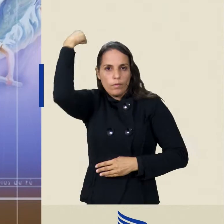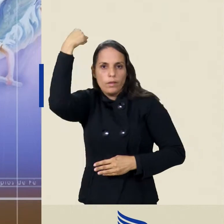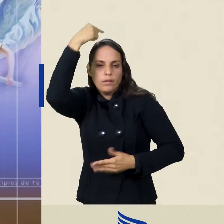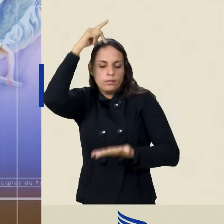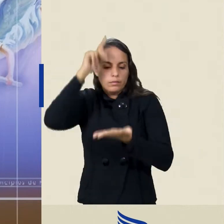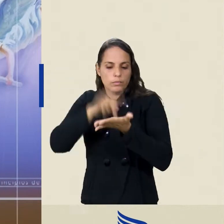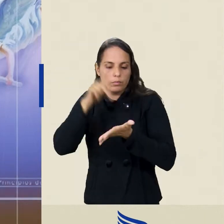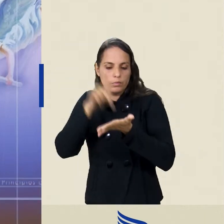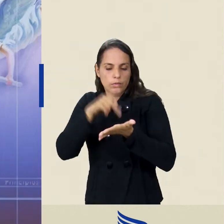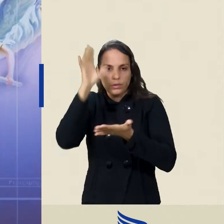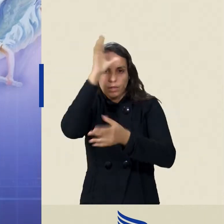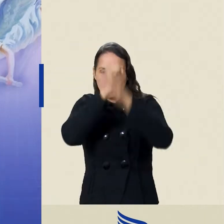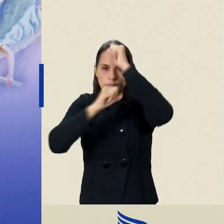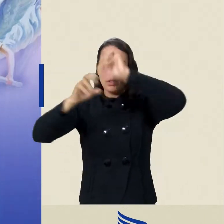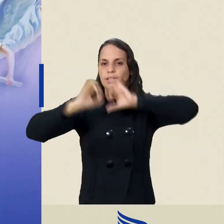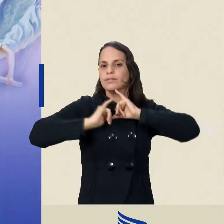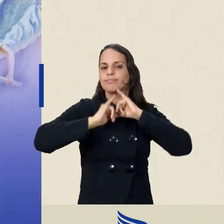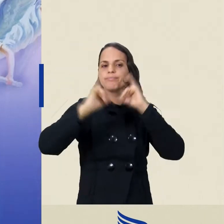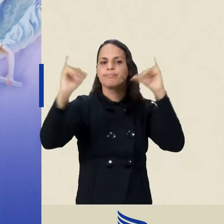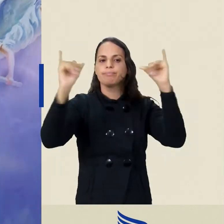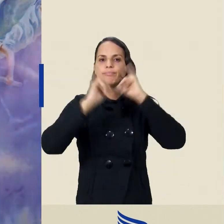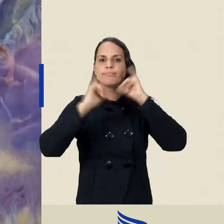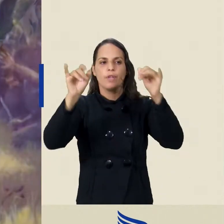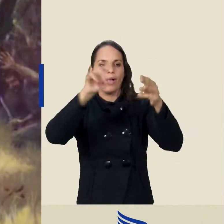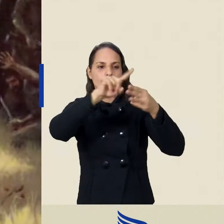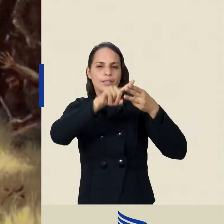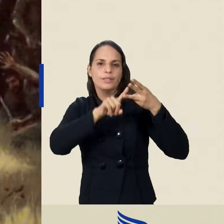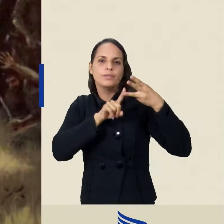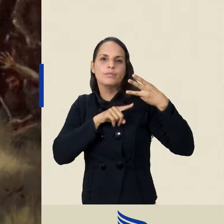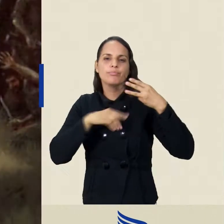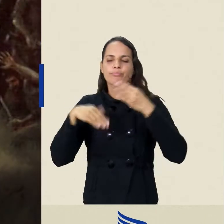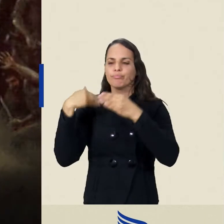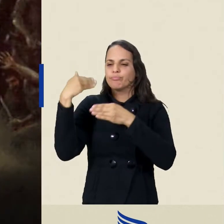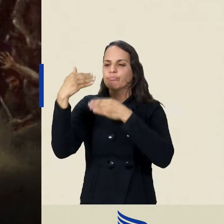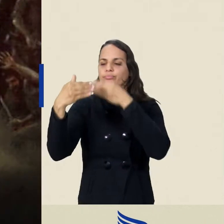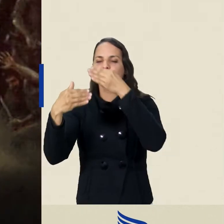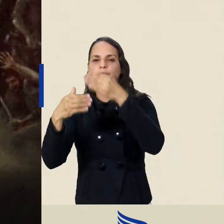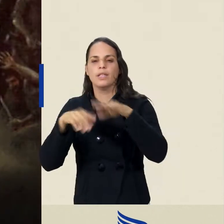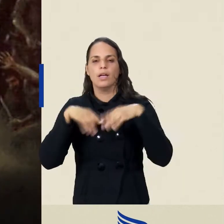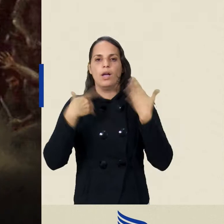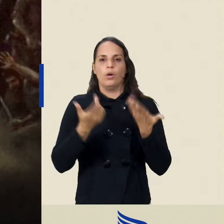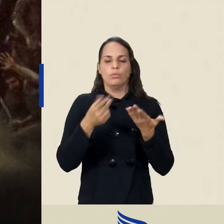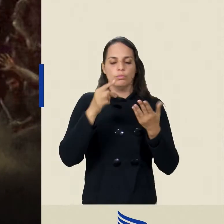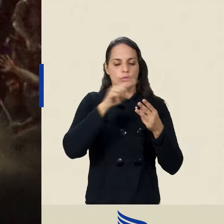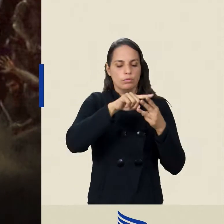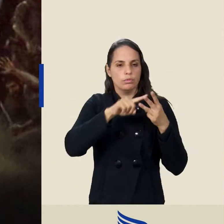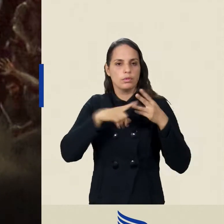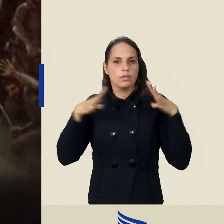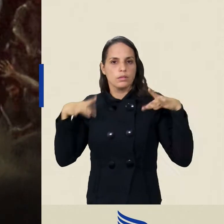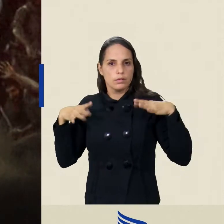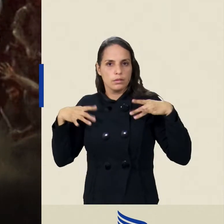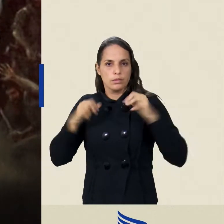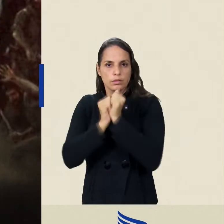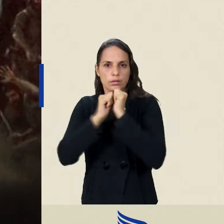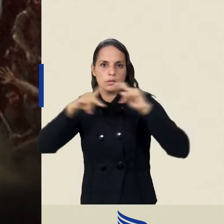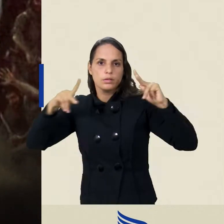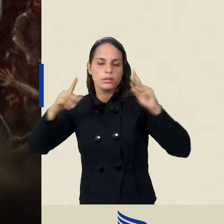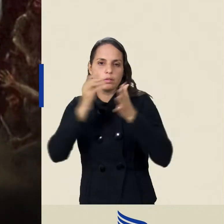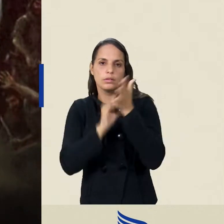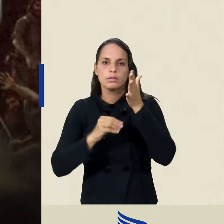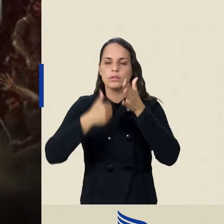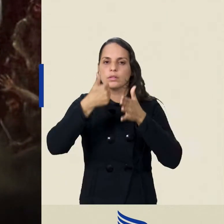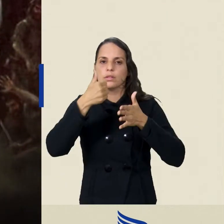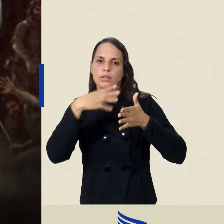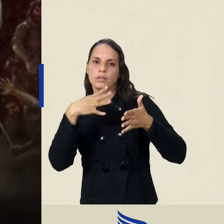verdade, proclamam as 3 mensagens em sua ordem. Os 3 anjos de Apocalipse 14